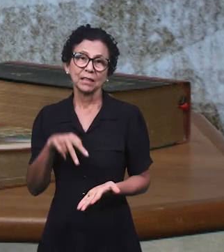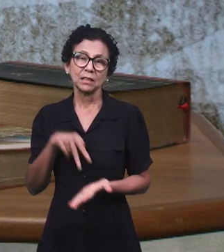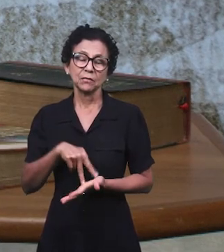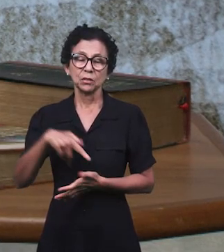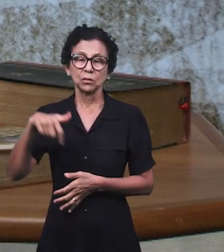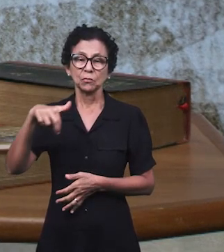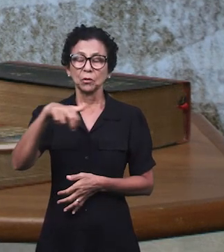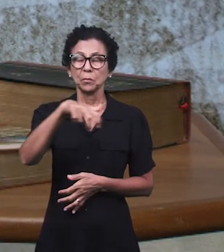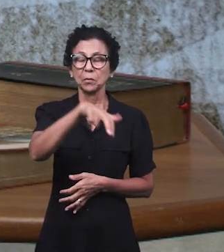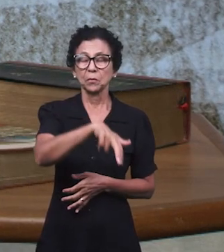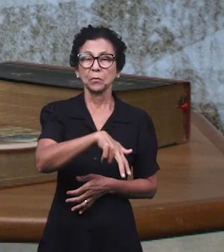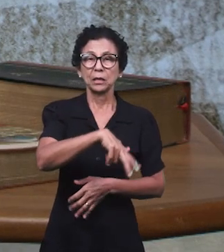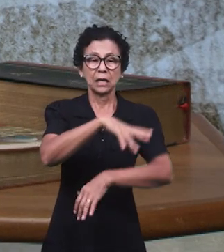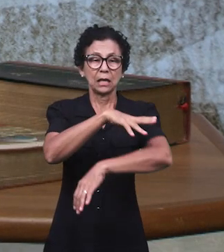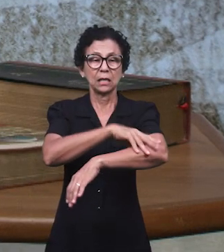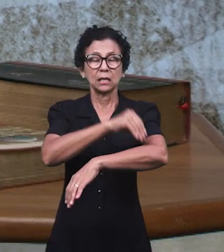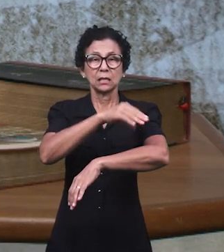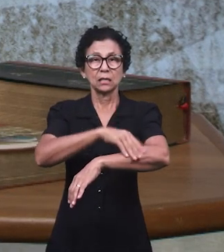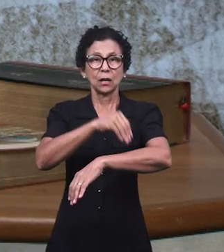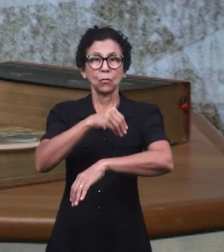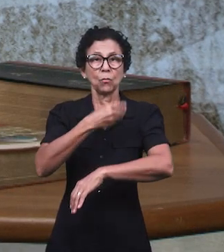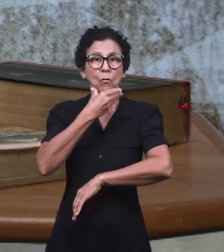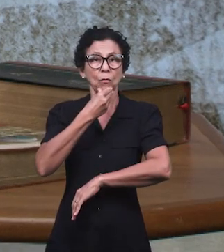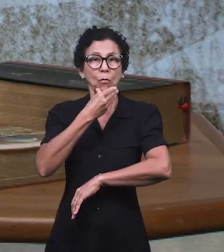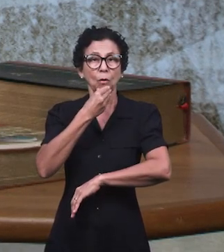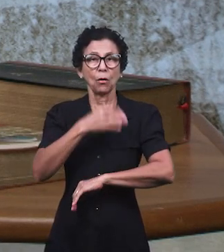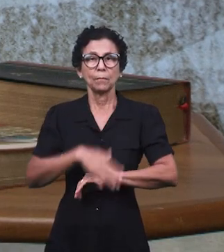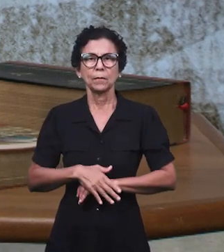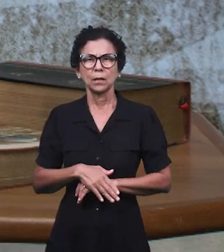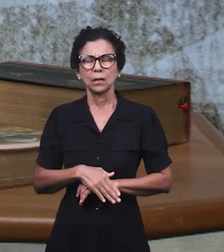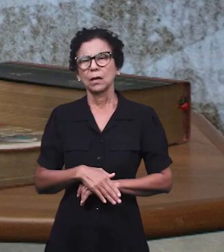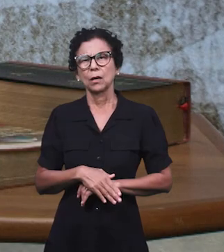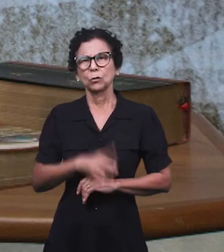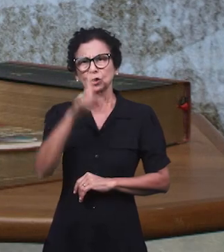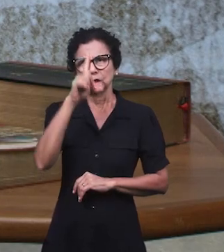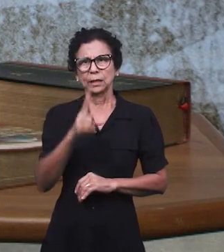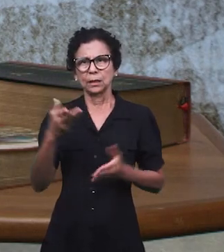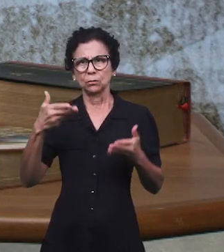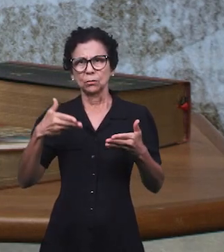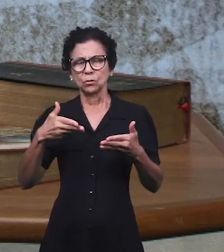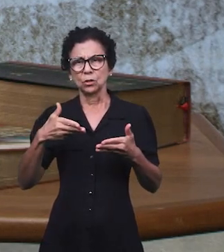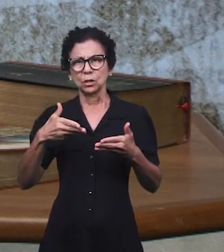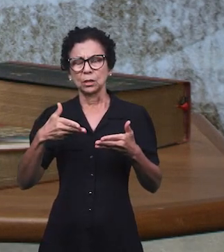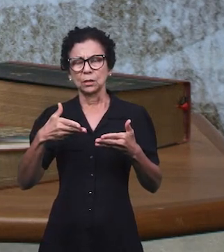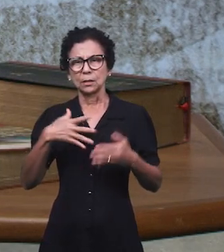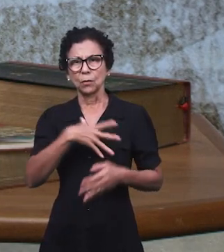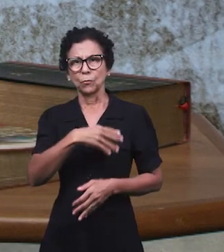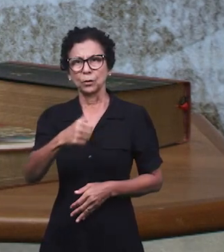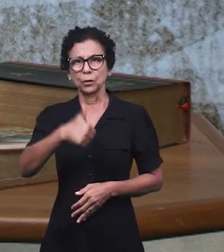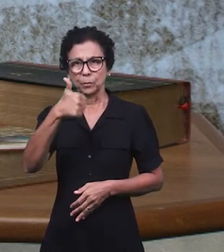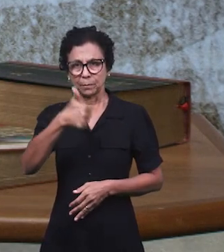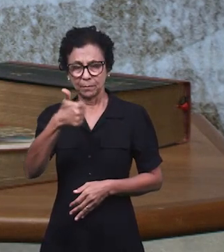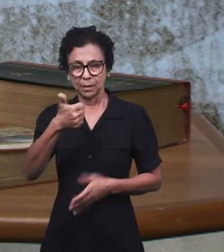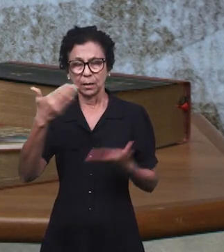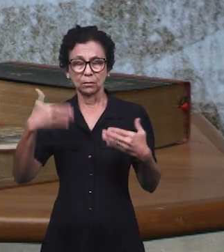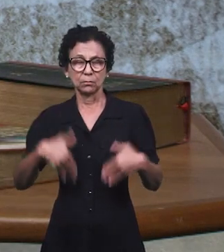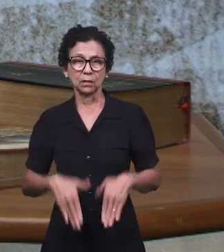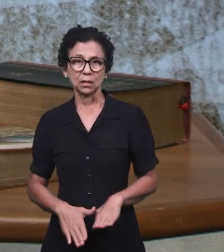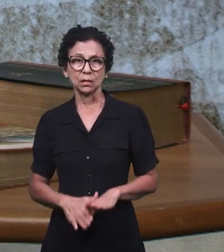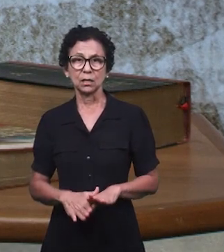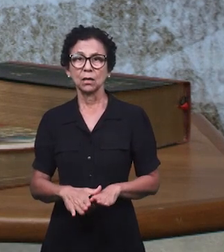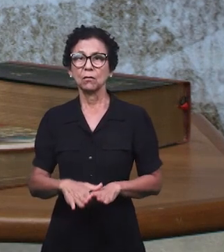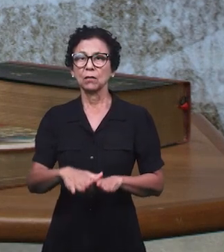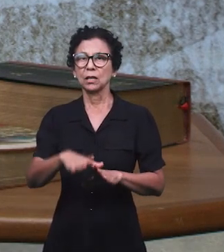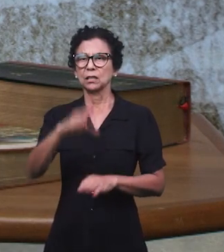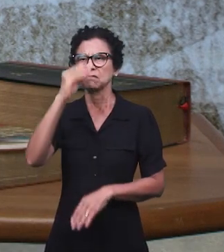sua primogenitura. Então, nesse momento, ele vendeu, porque havia uma bênção especial para o primeiro